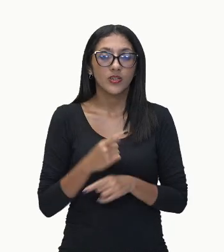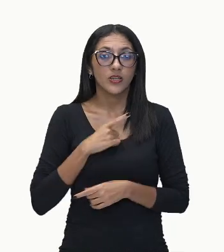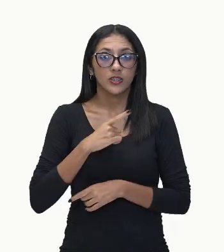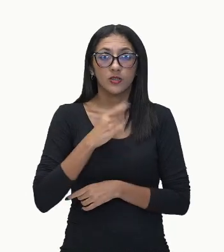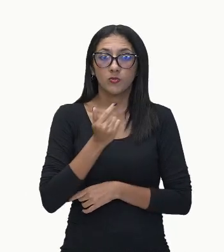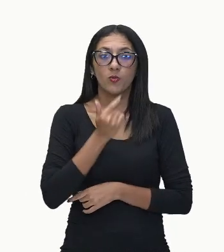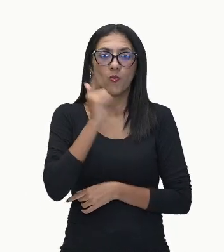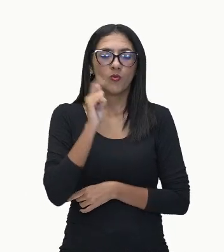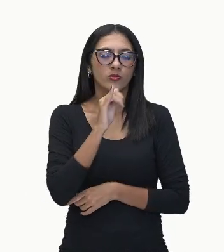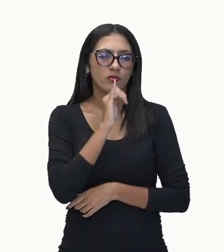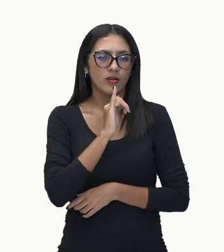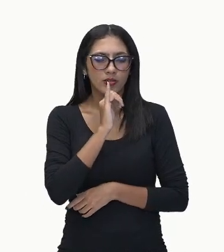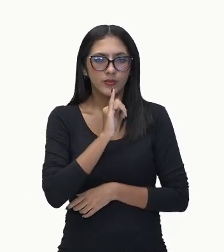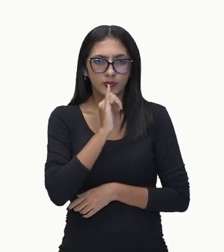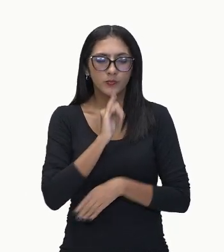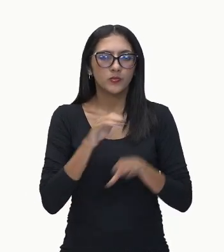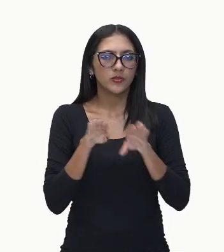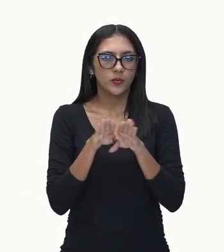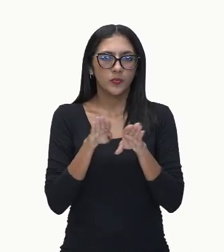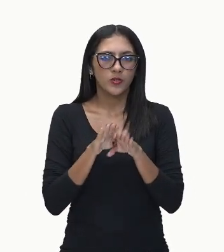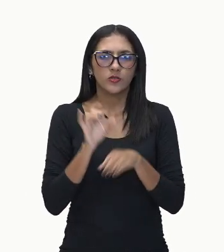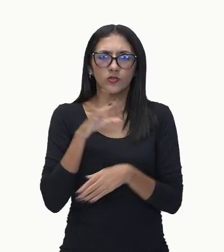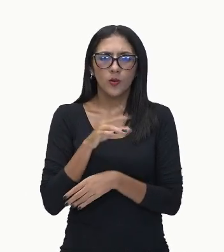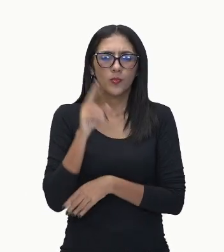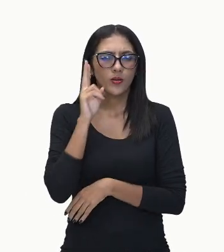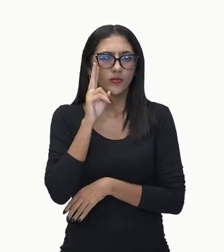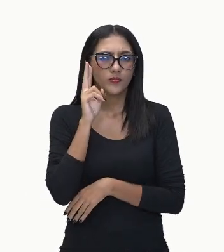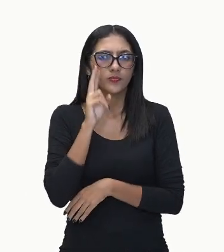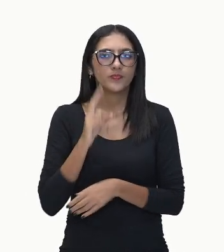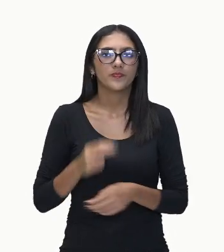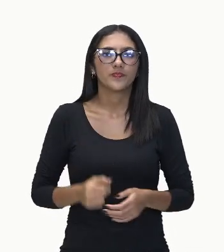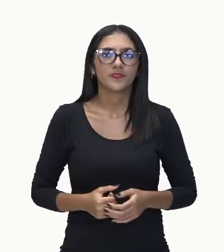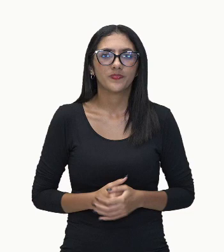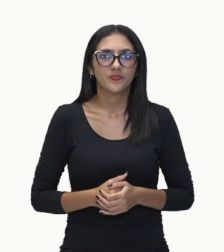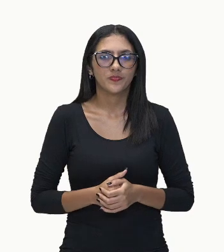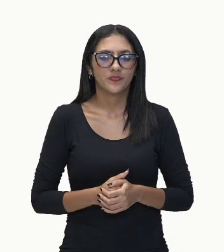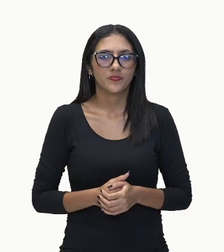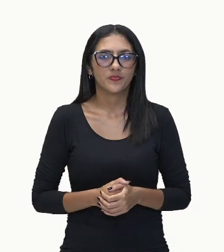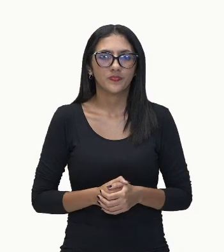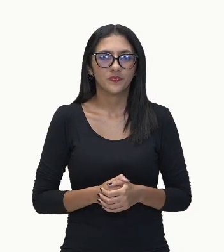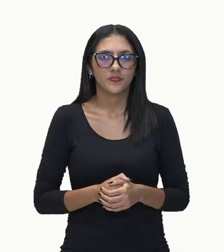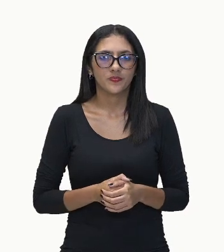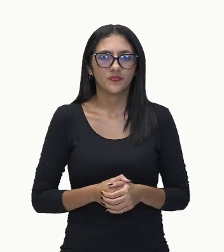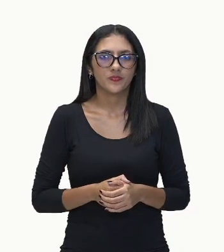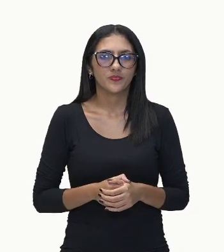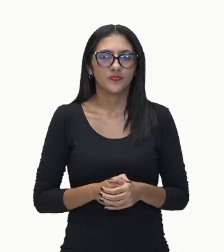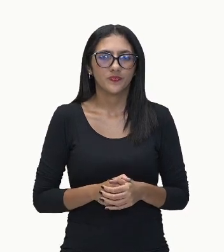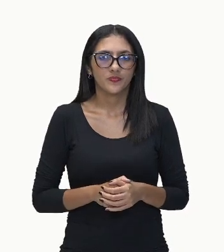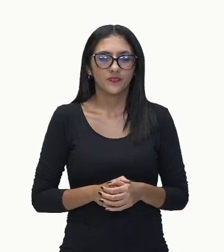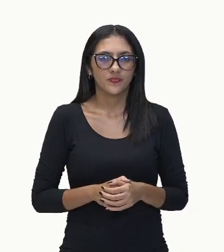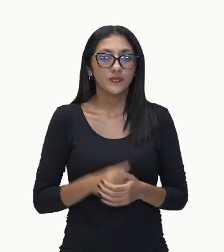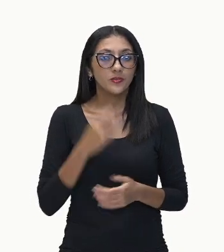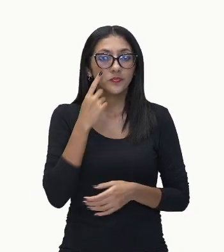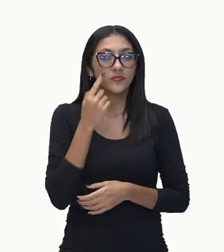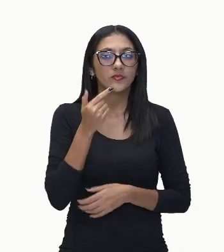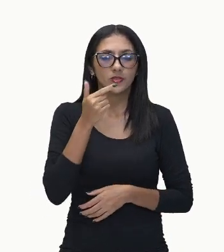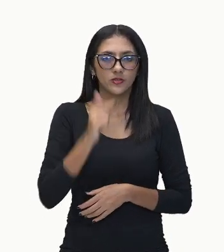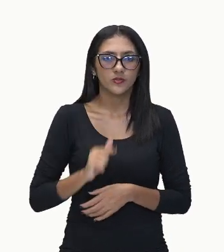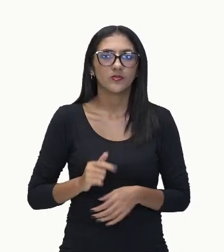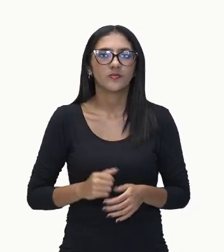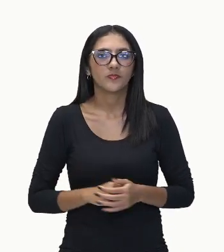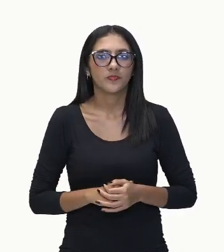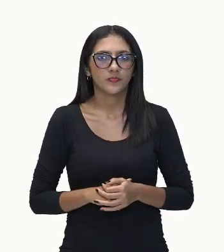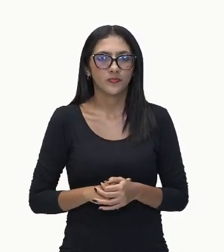também parecida com essa e nós vamos só aplicar o que a gente acabou de aprender beleza vamos lá de novo agora qual é o